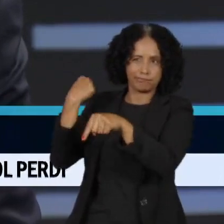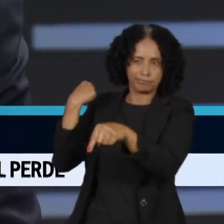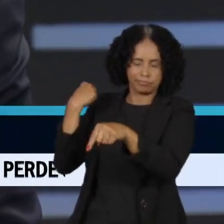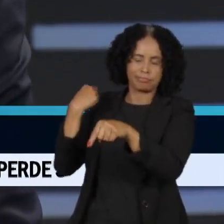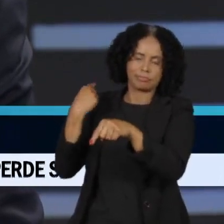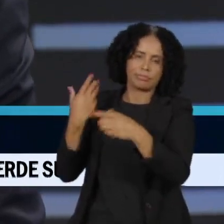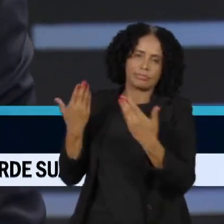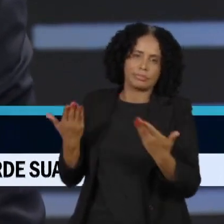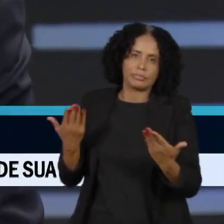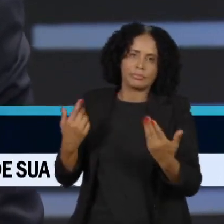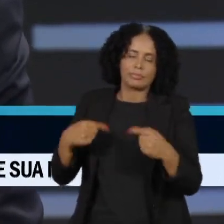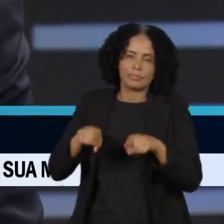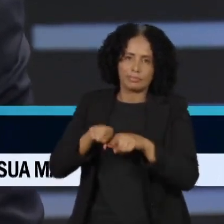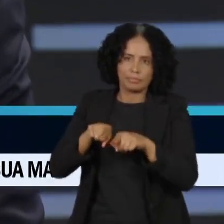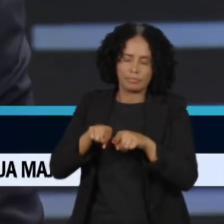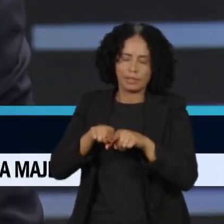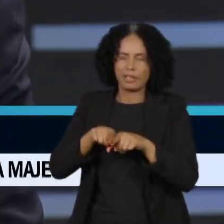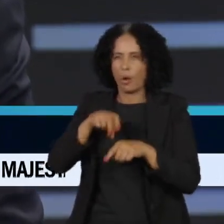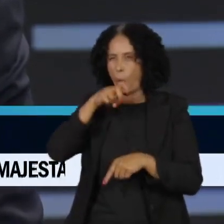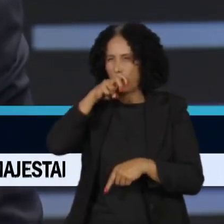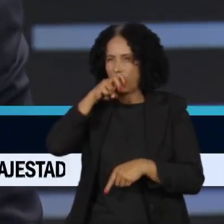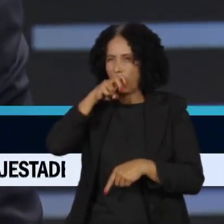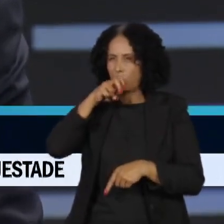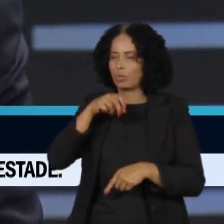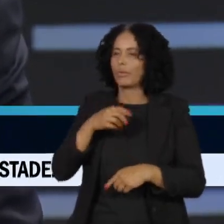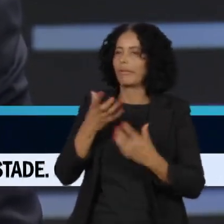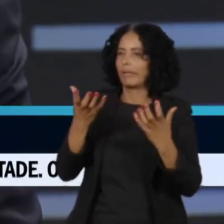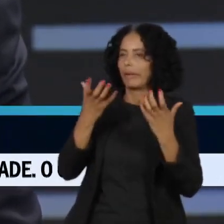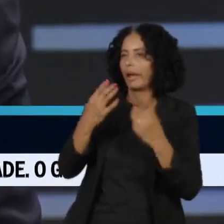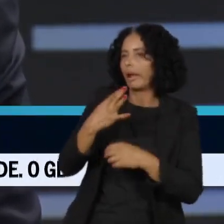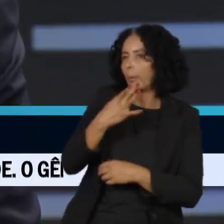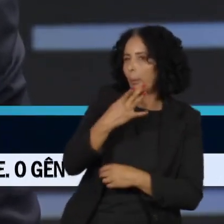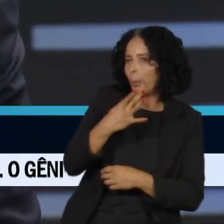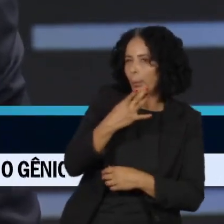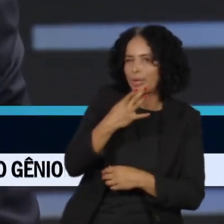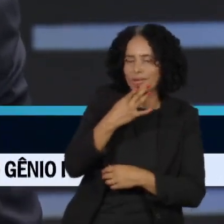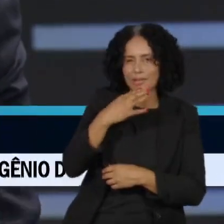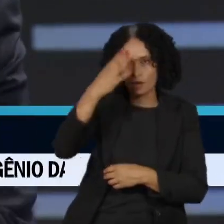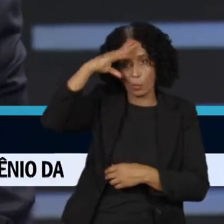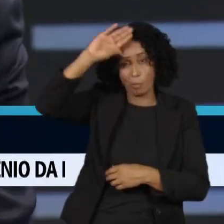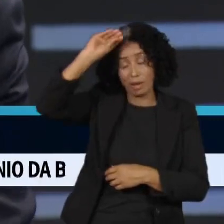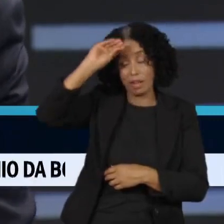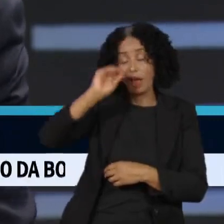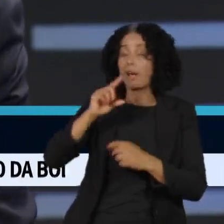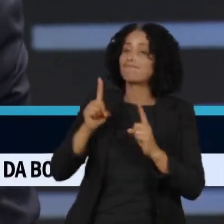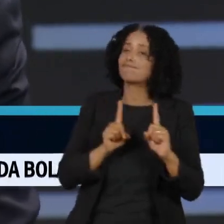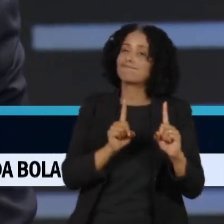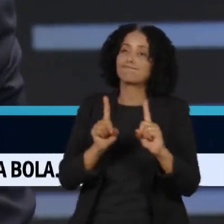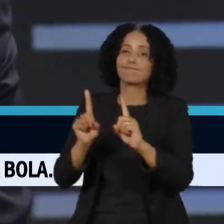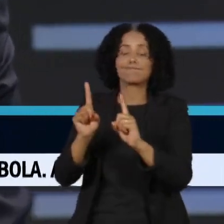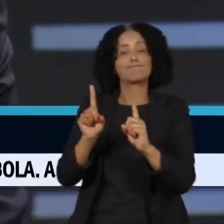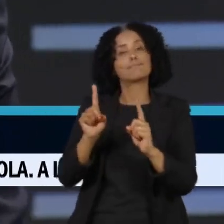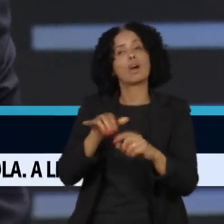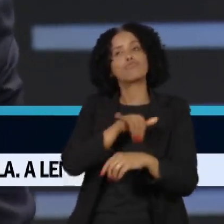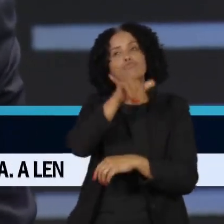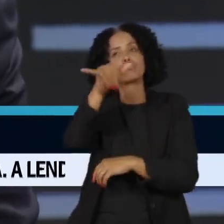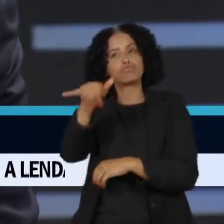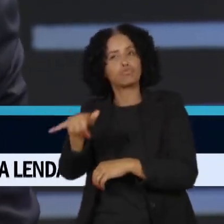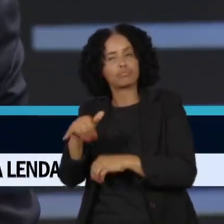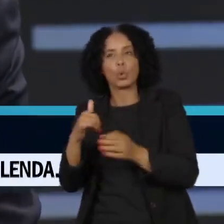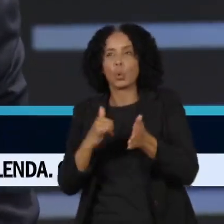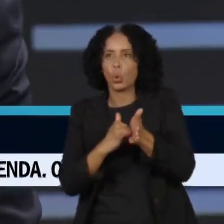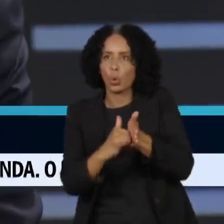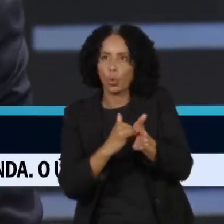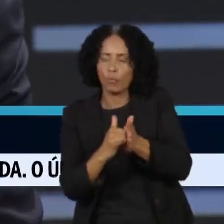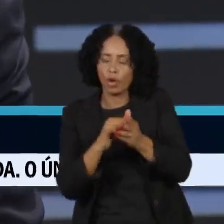viveu. Ele queria conhecer o Pelé e arrumou para conhecer o Pelé e foi almoçar junto com o Pelé em Nova York, na época que o Pelé jogava no Cosmo, e o Robert Redford morava em